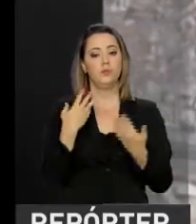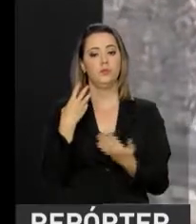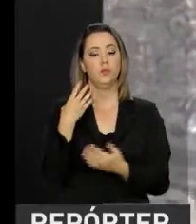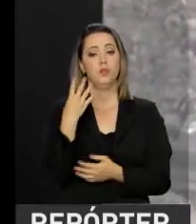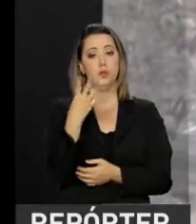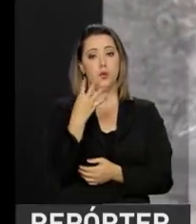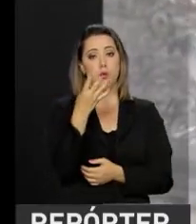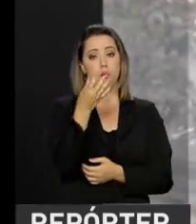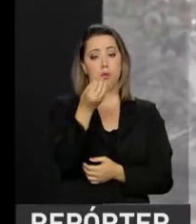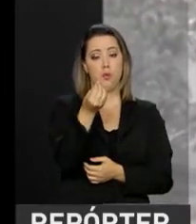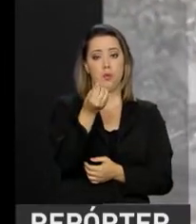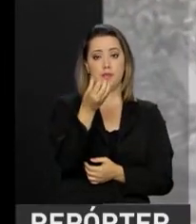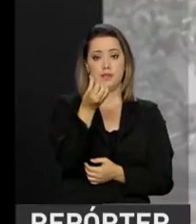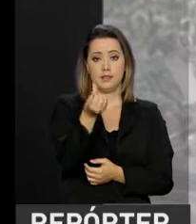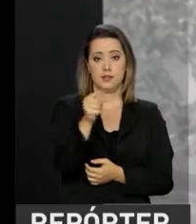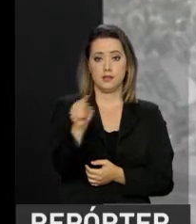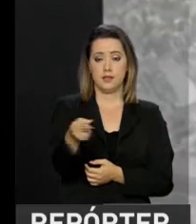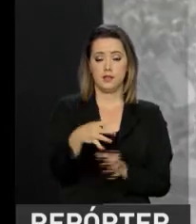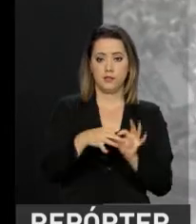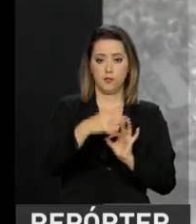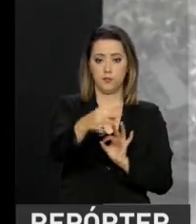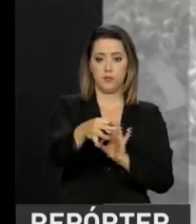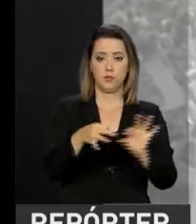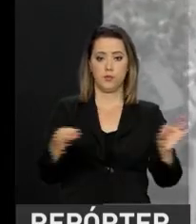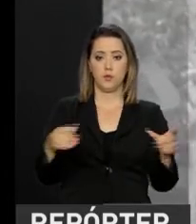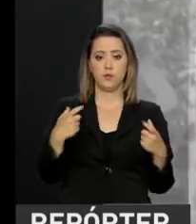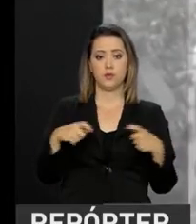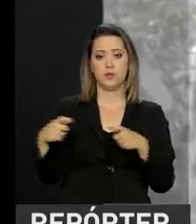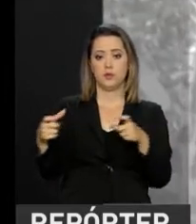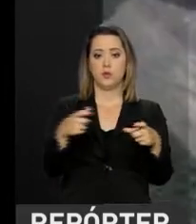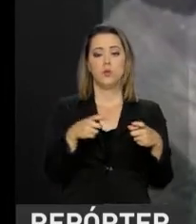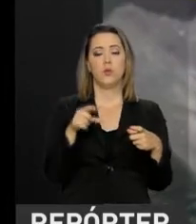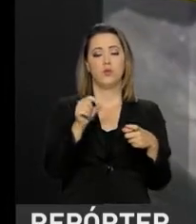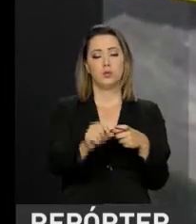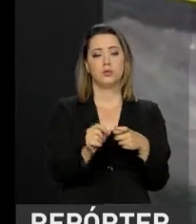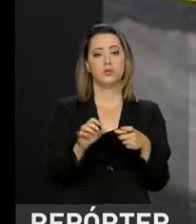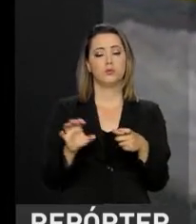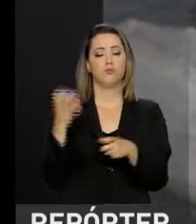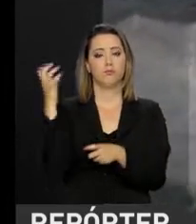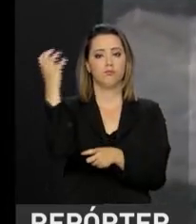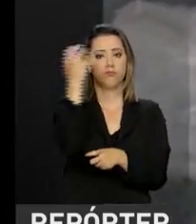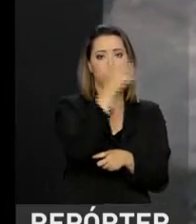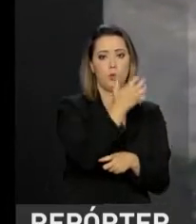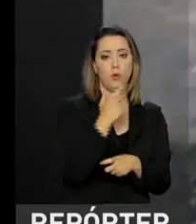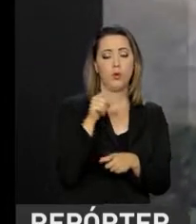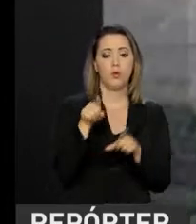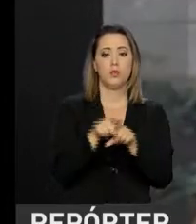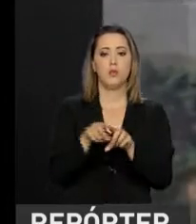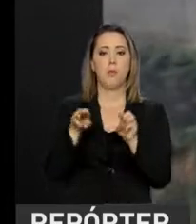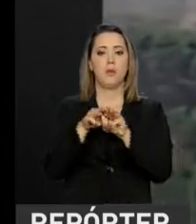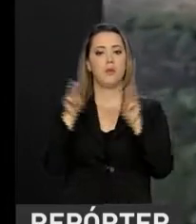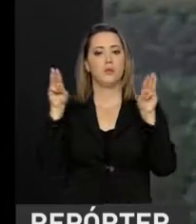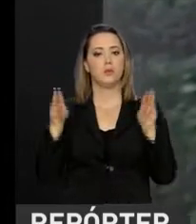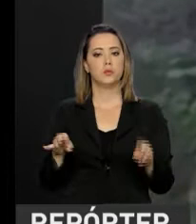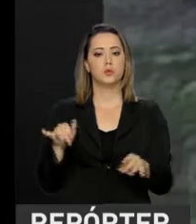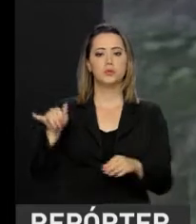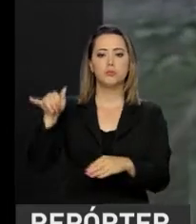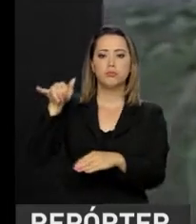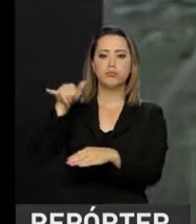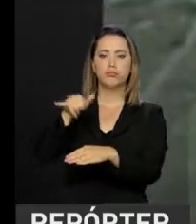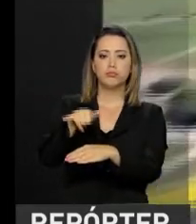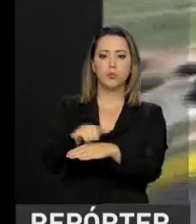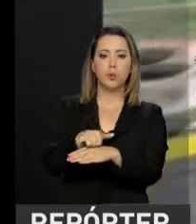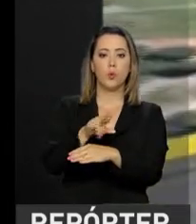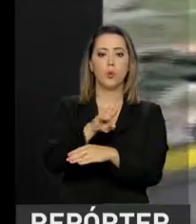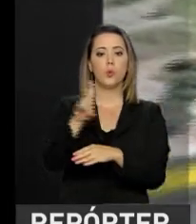406 mil metros quadrados serão destinados à instalação do Parque Campo de Marte. O espaço também vai receber um museu aeroespacial, já